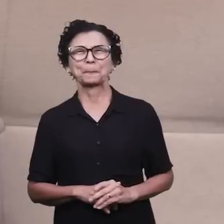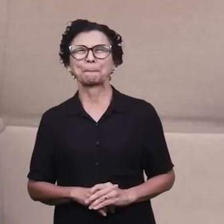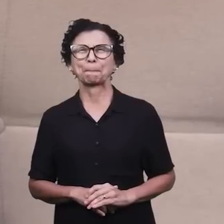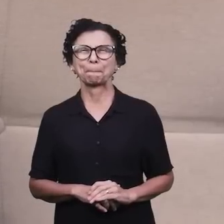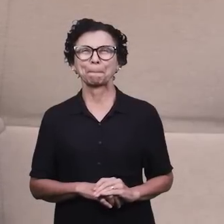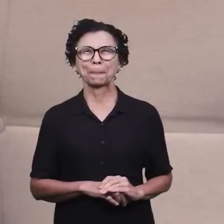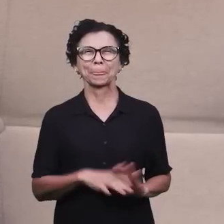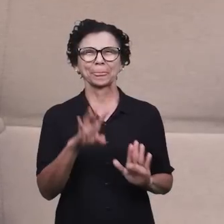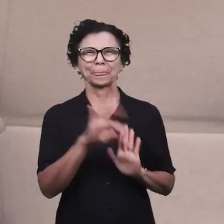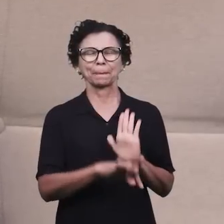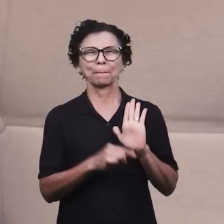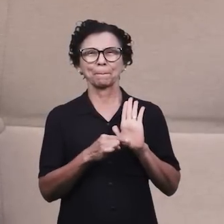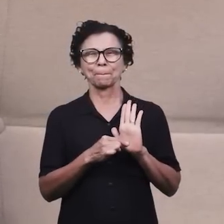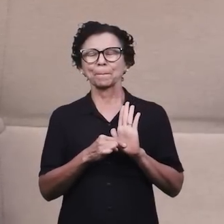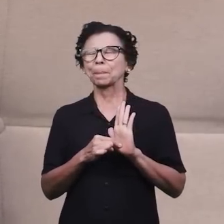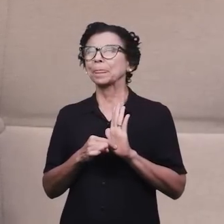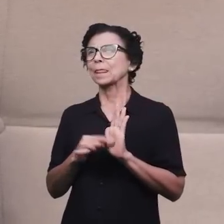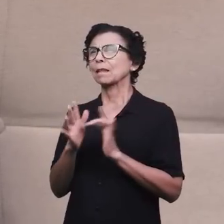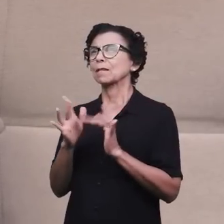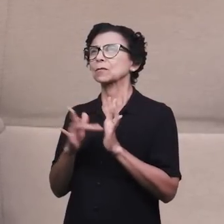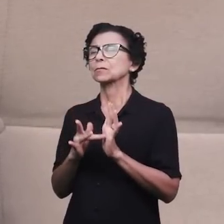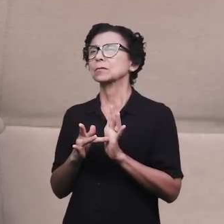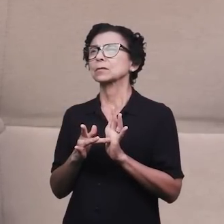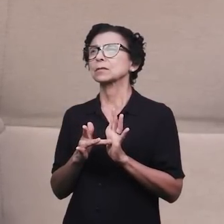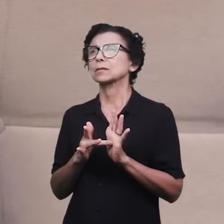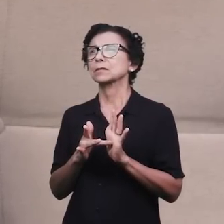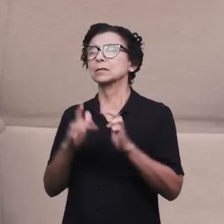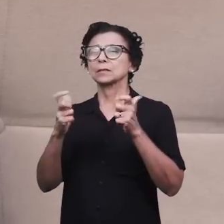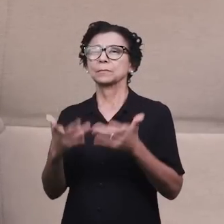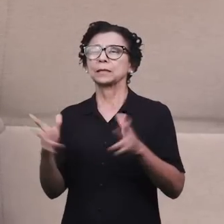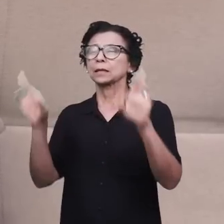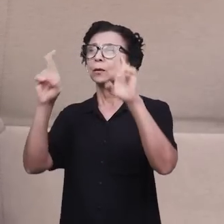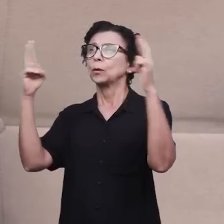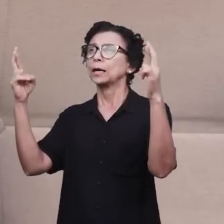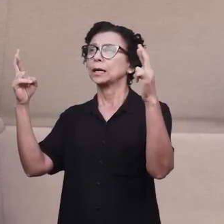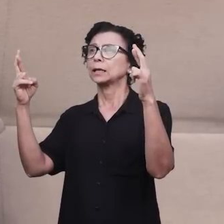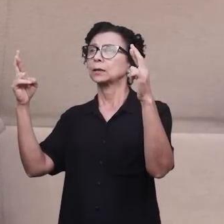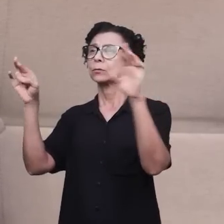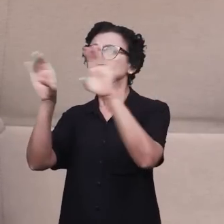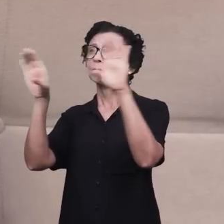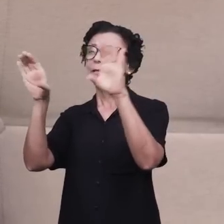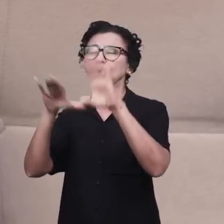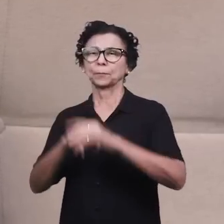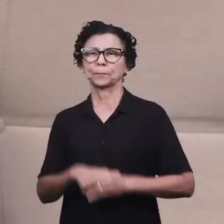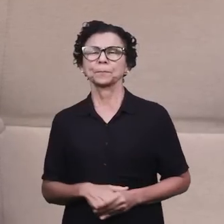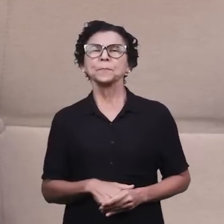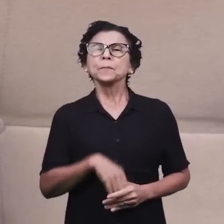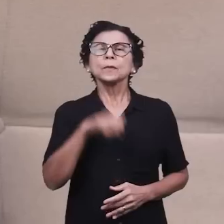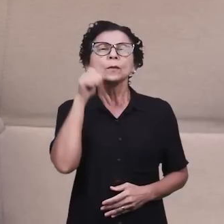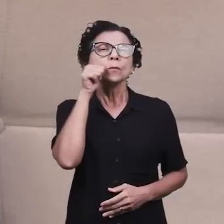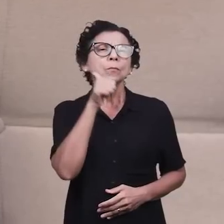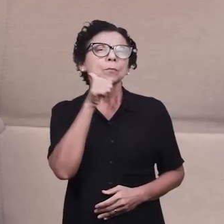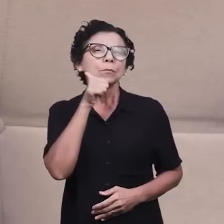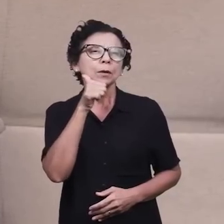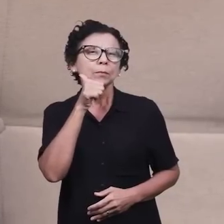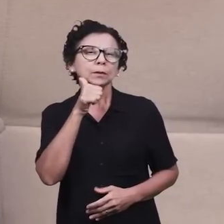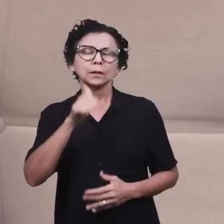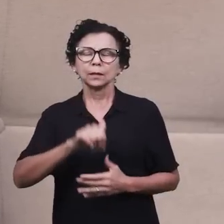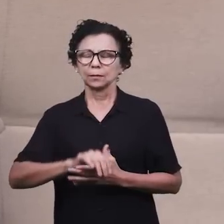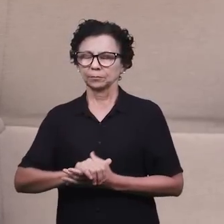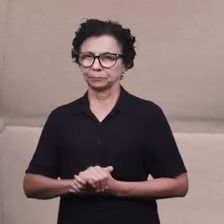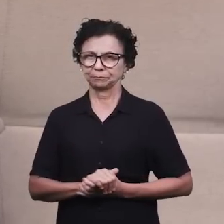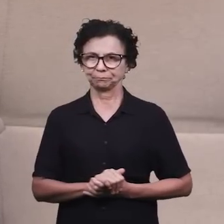do fermento. Vocês podem fazer uma abordagem como foi essa parábola e já trazer Deixar o igreja Adriano fiel, agora. igreja fiel. Eu já falei muito. Vai lá, Adriano. O